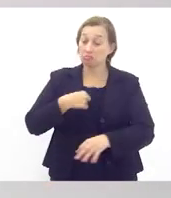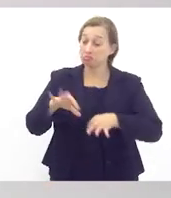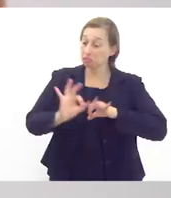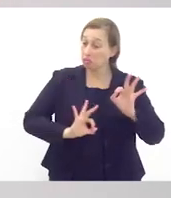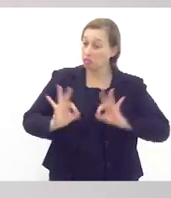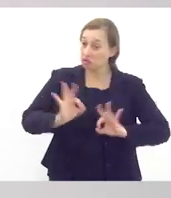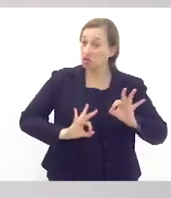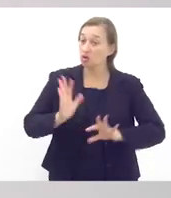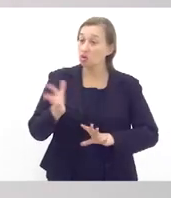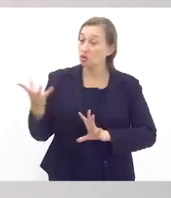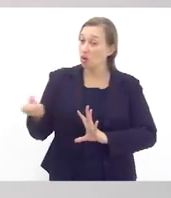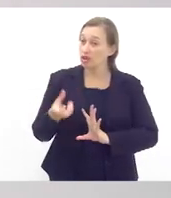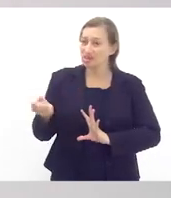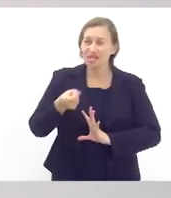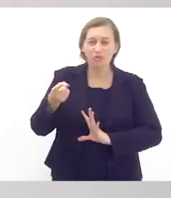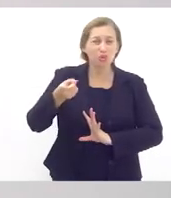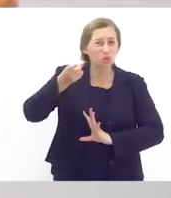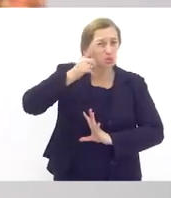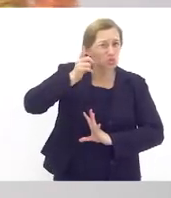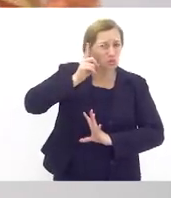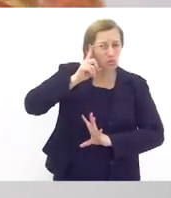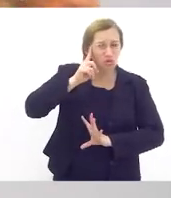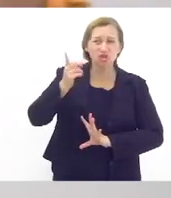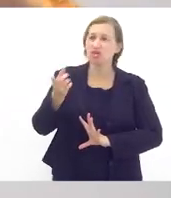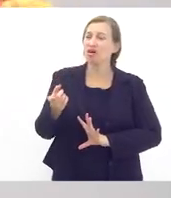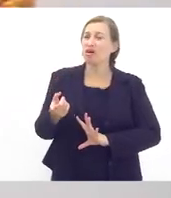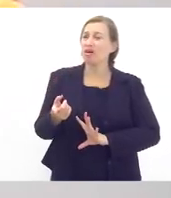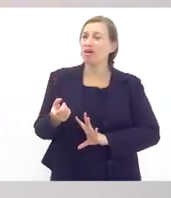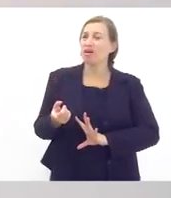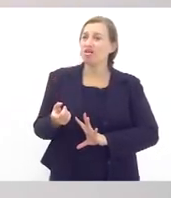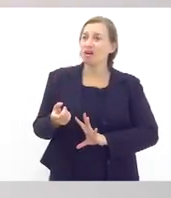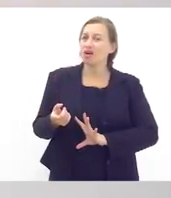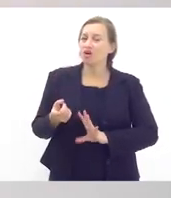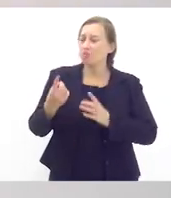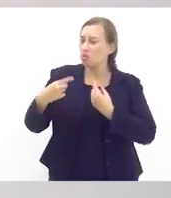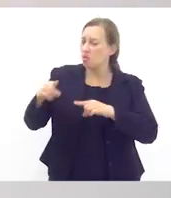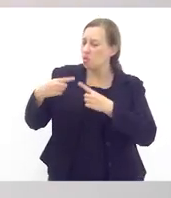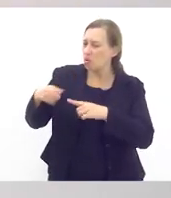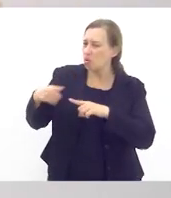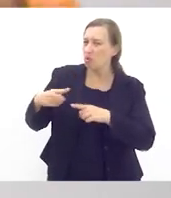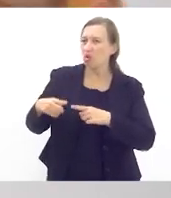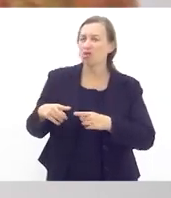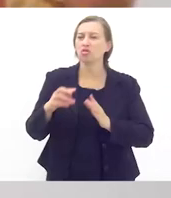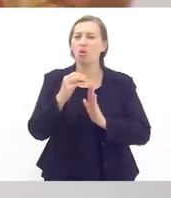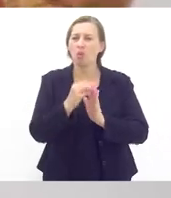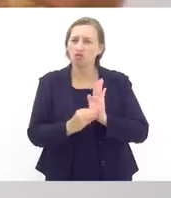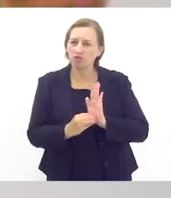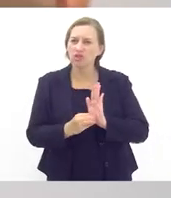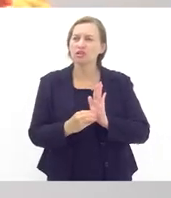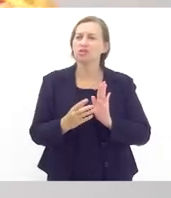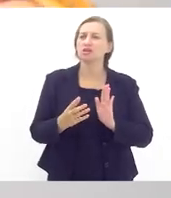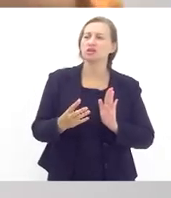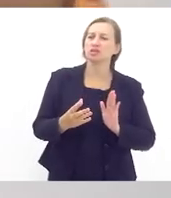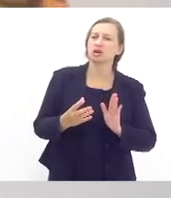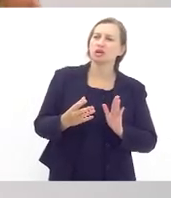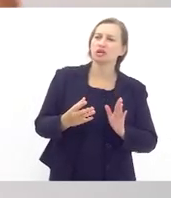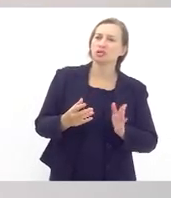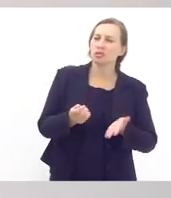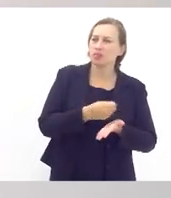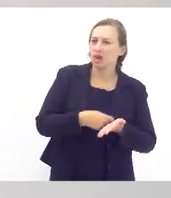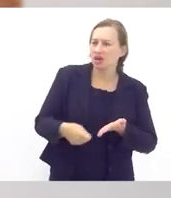o que eu recebo toda hora de provocação Ofício baixo